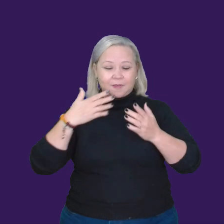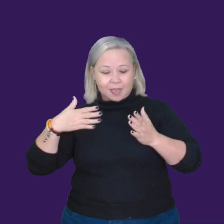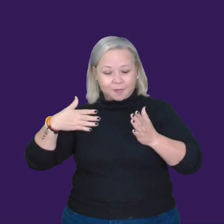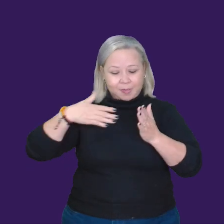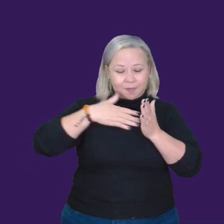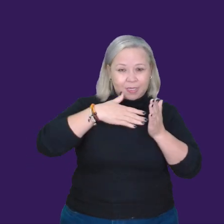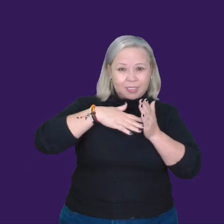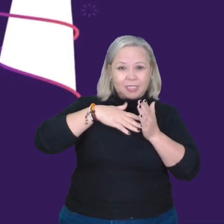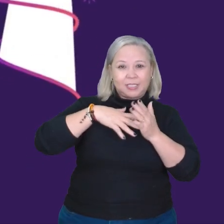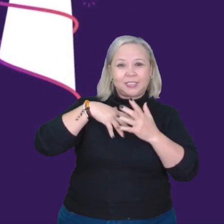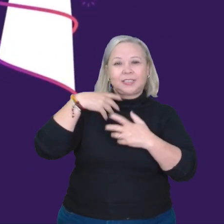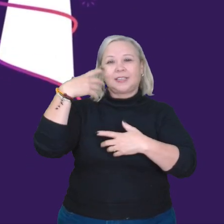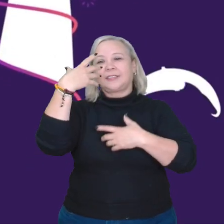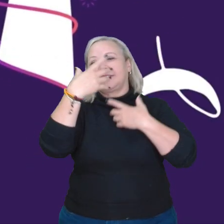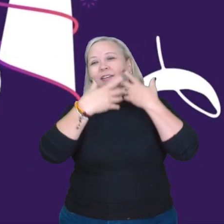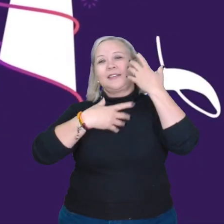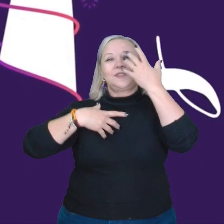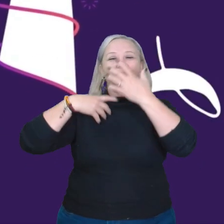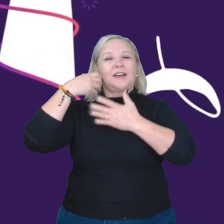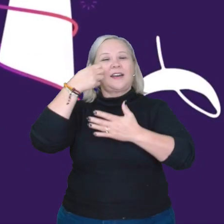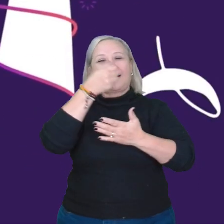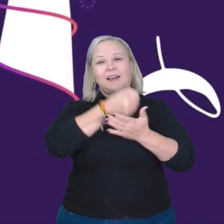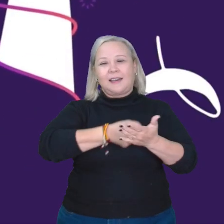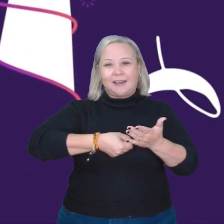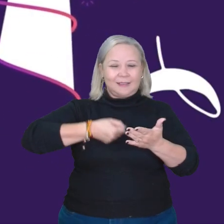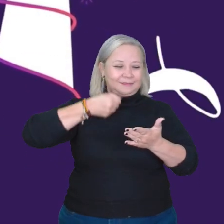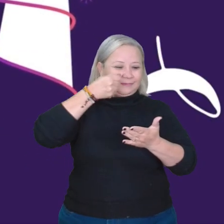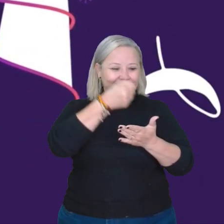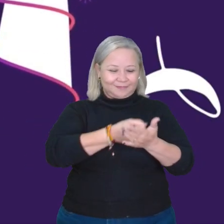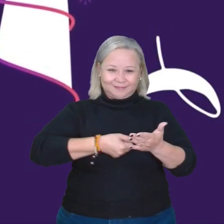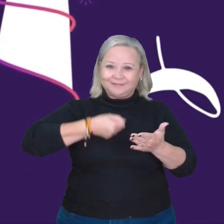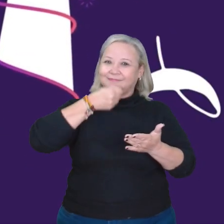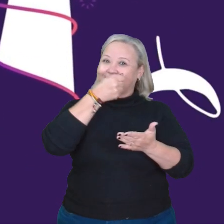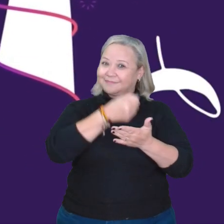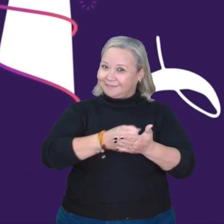Ninguém vai me impedir de cantar e lutar.